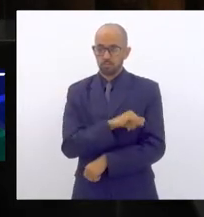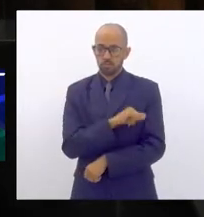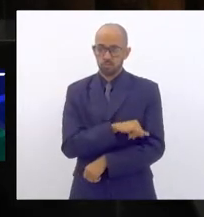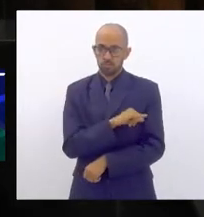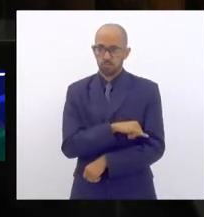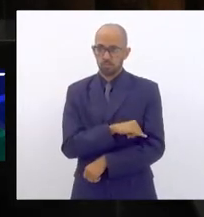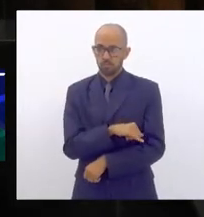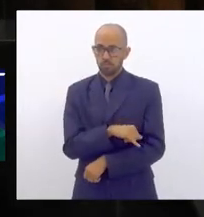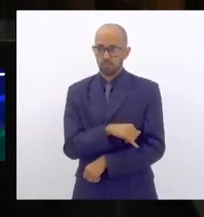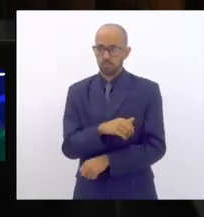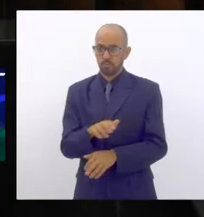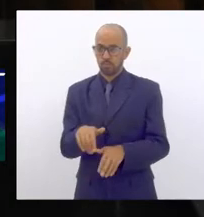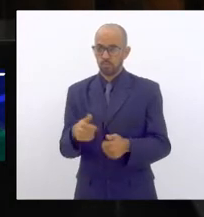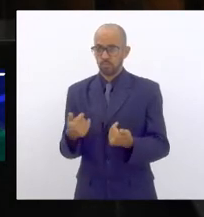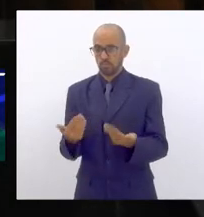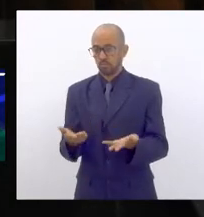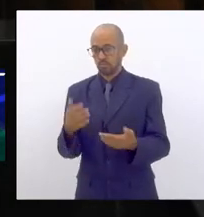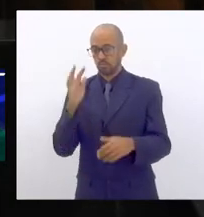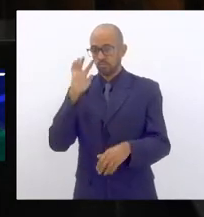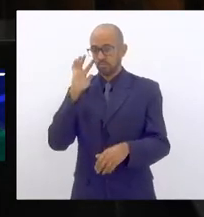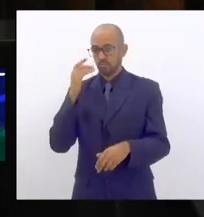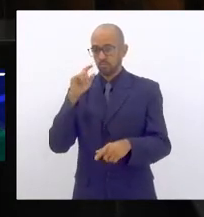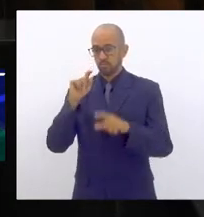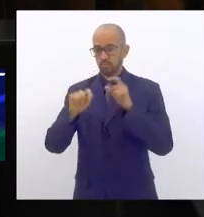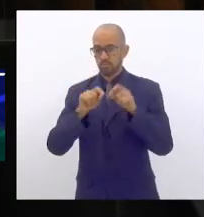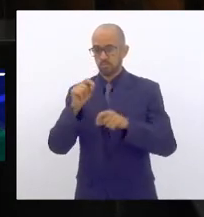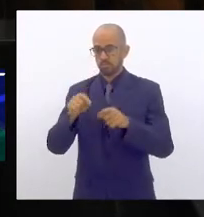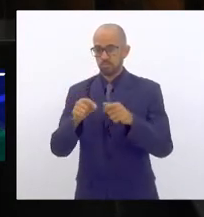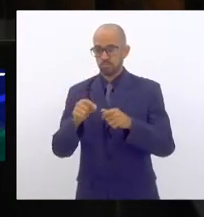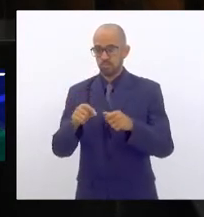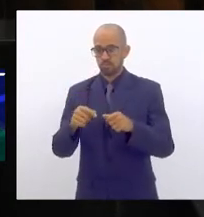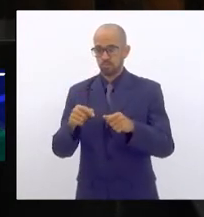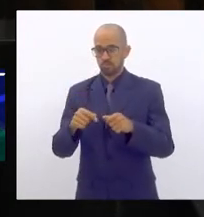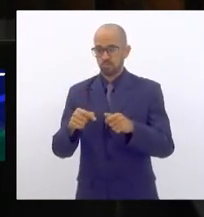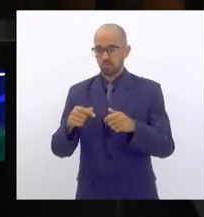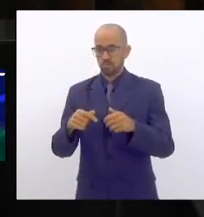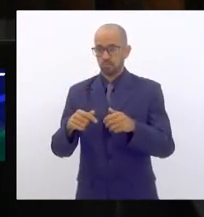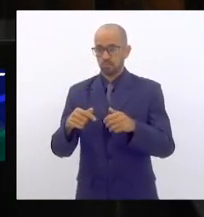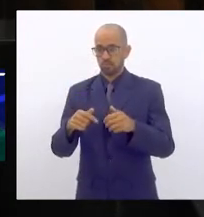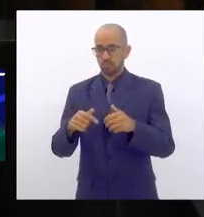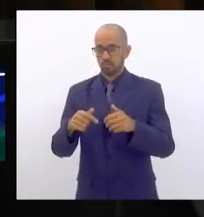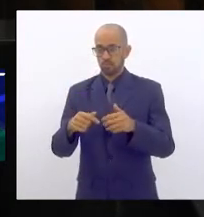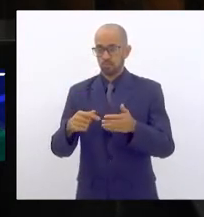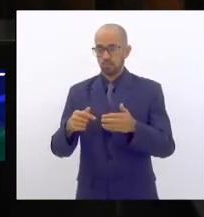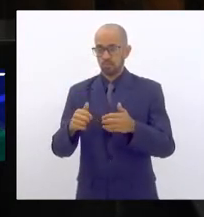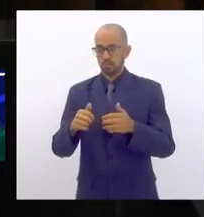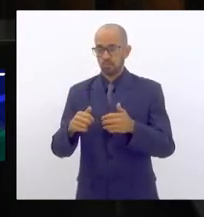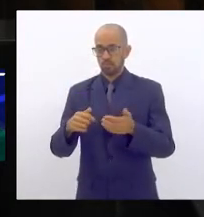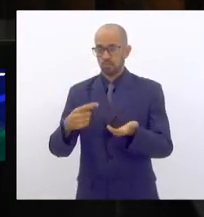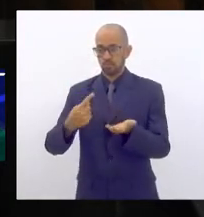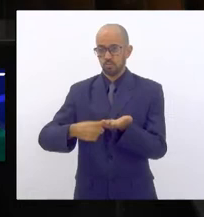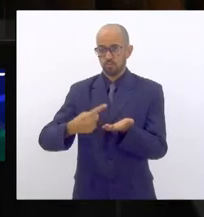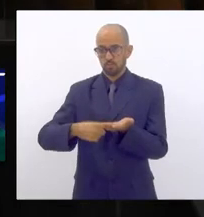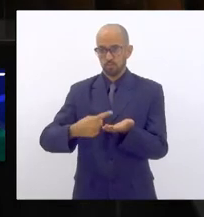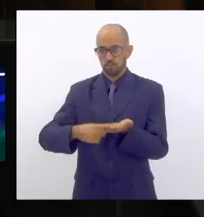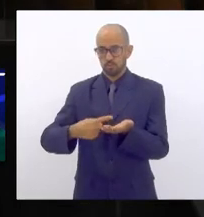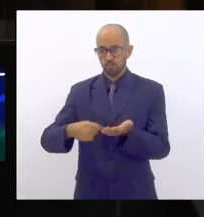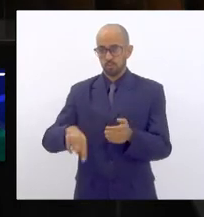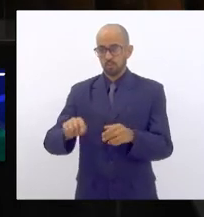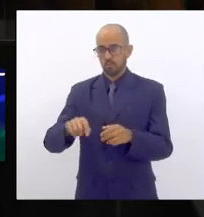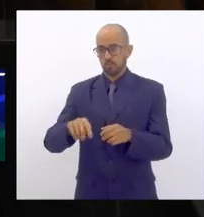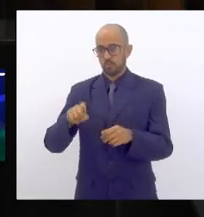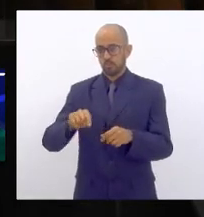à conclusão de que o cumprimento do acórdão só poderá ser levado adiante por intermédio